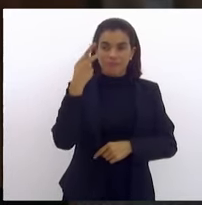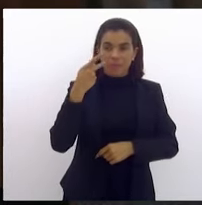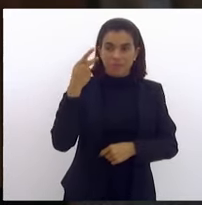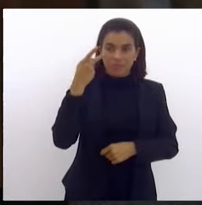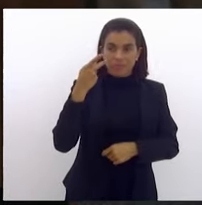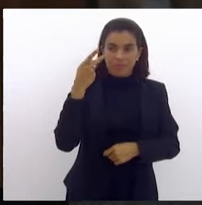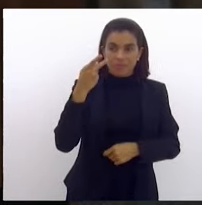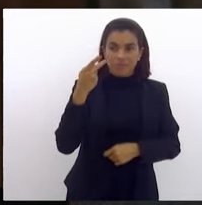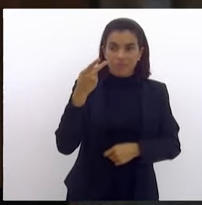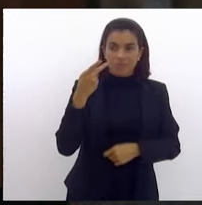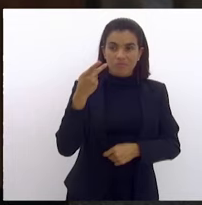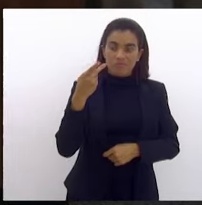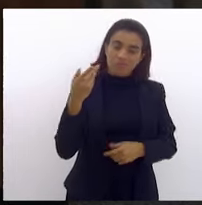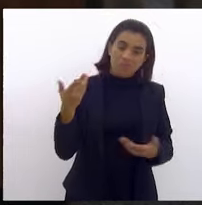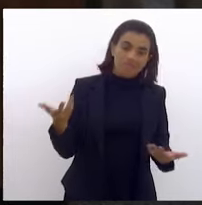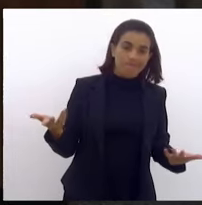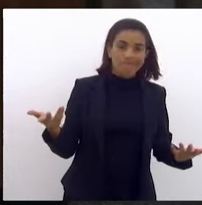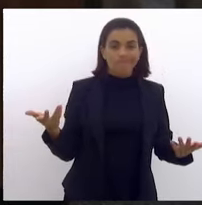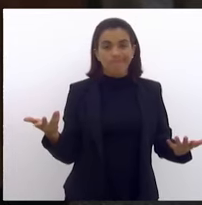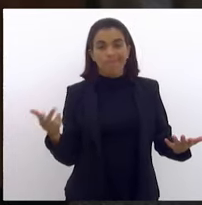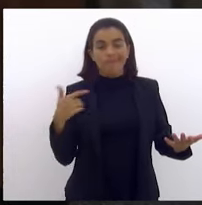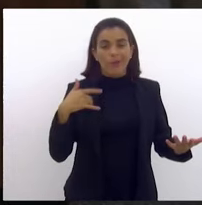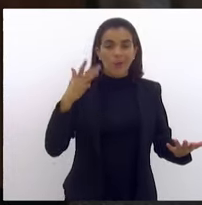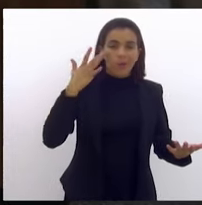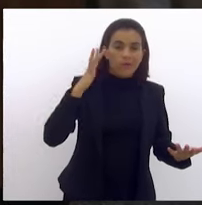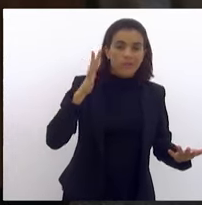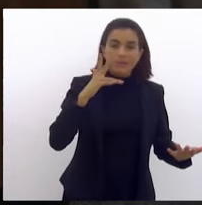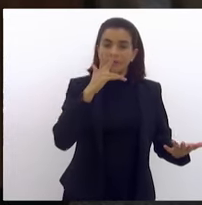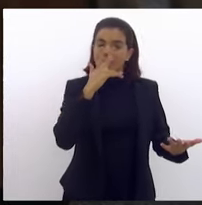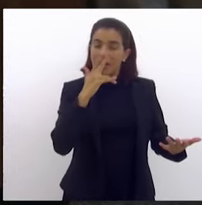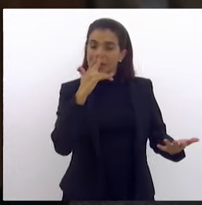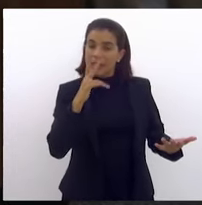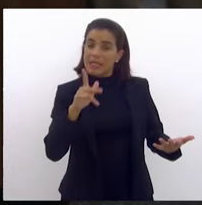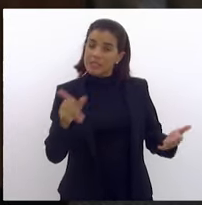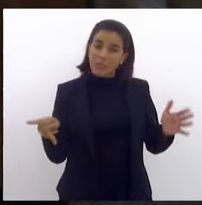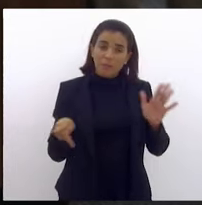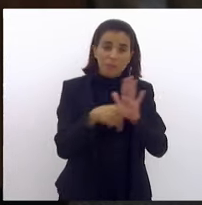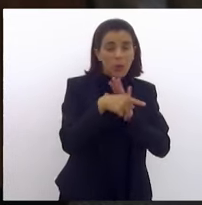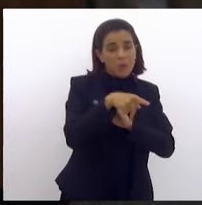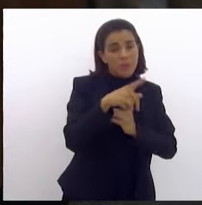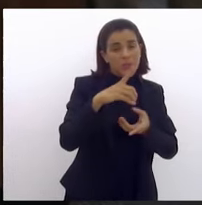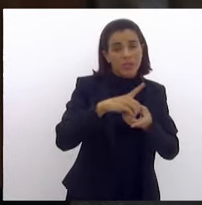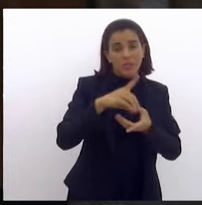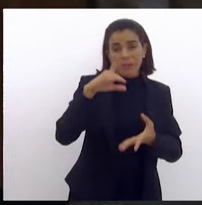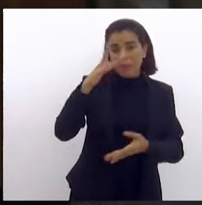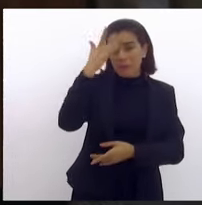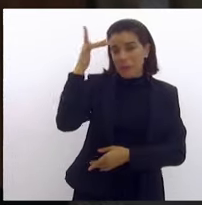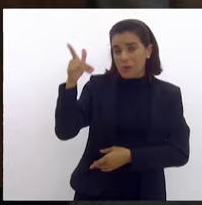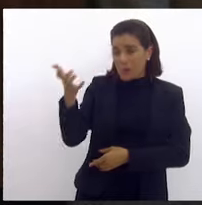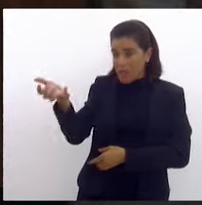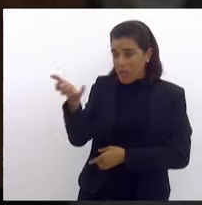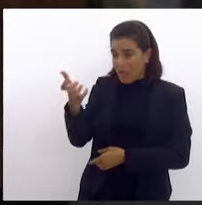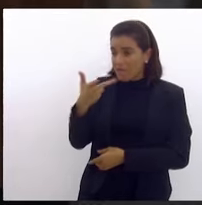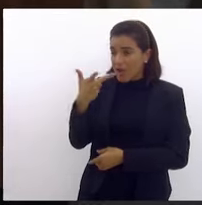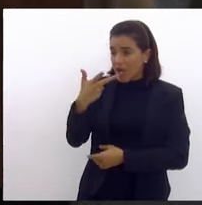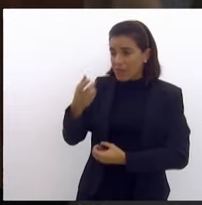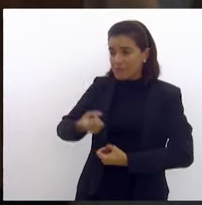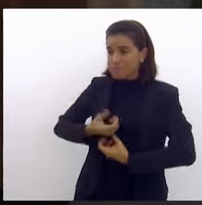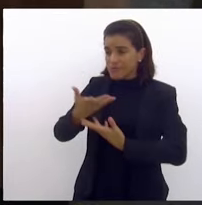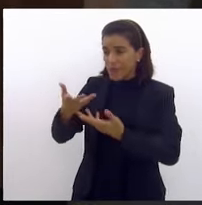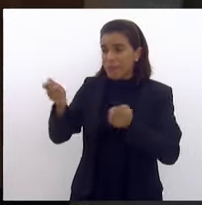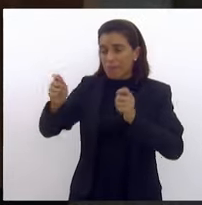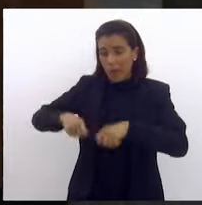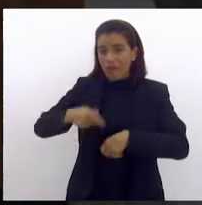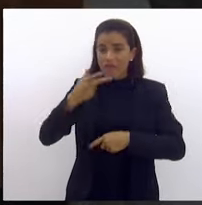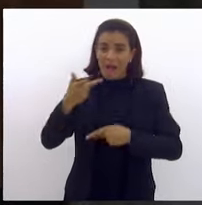política, bom, eu acho que é parte da democracia as pessoas falarem aquilo que elas quiserem